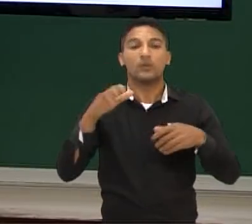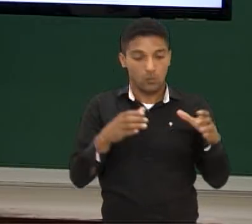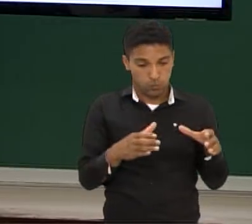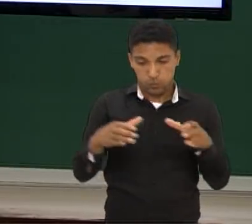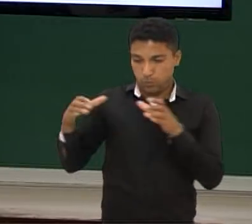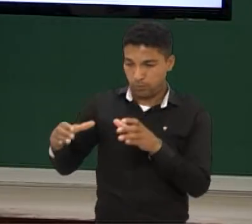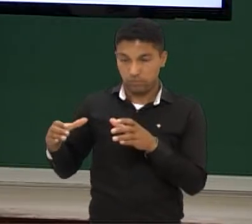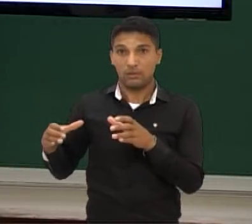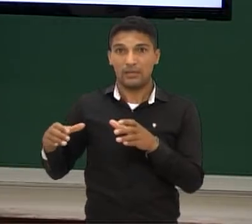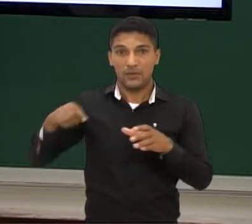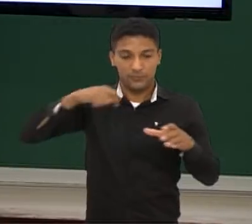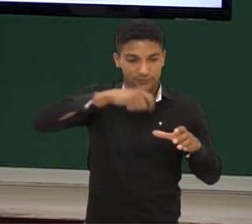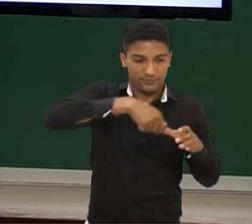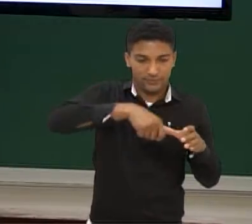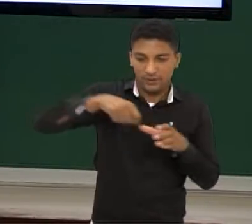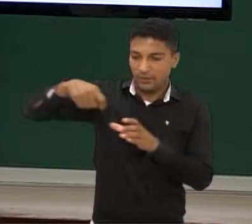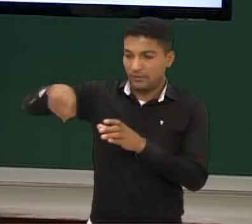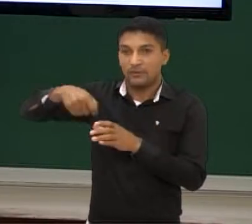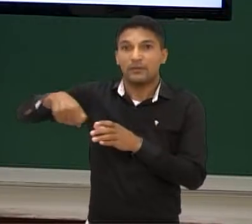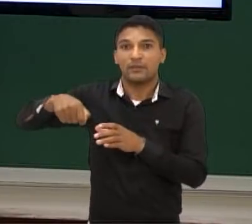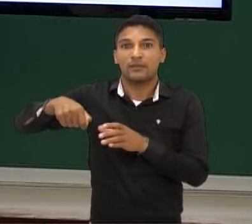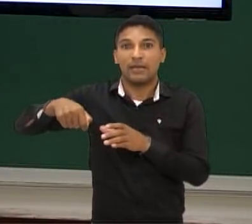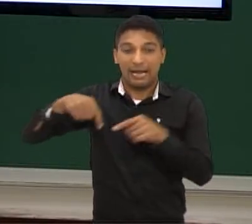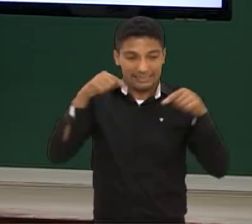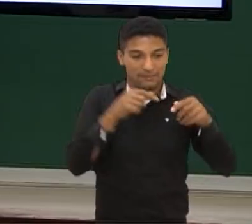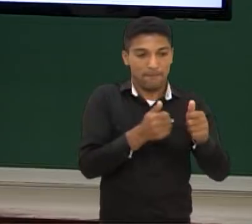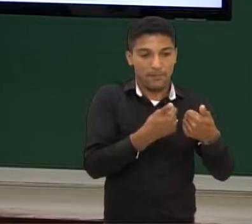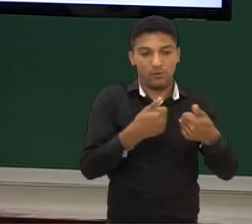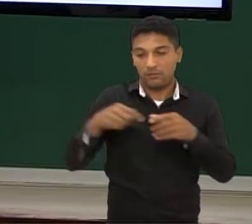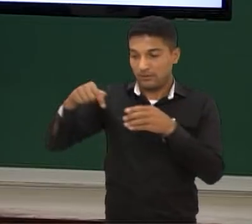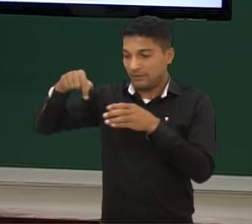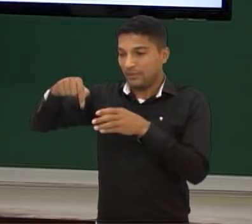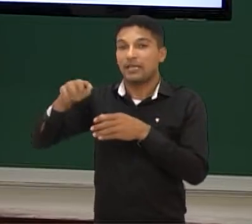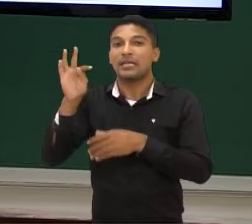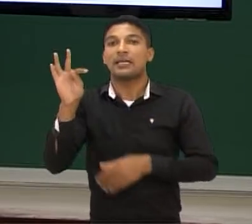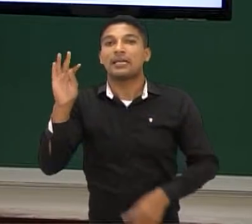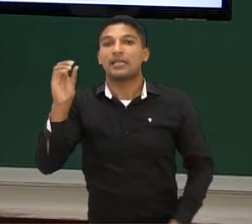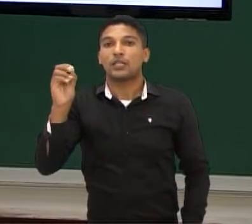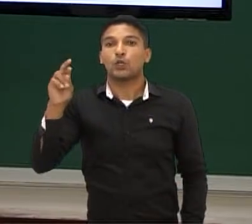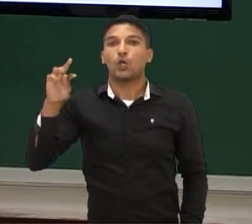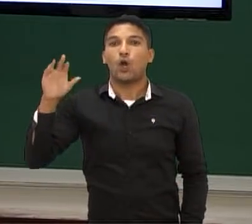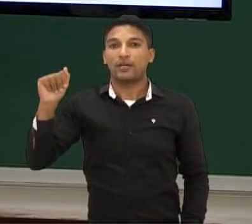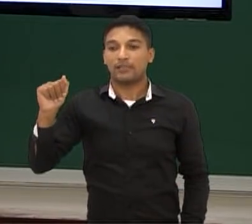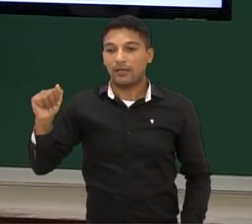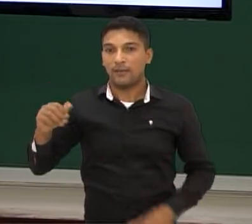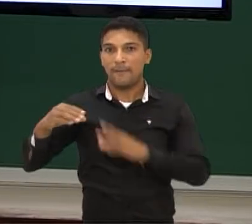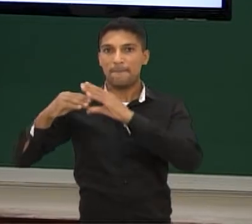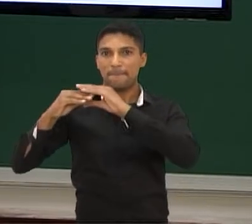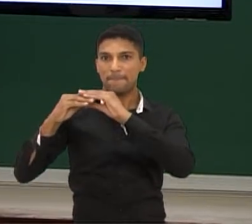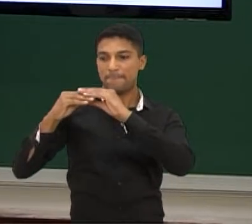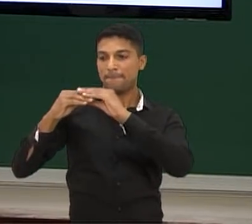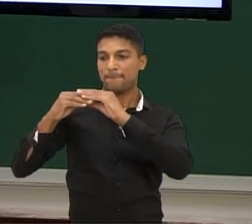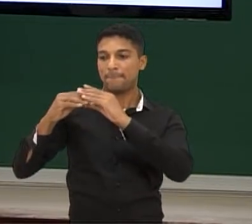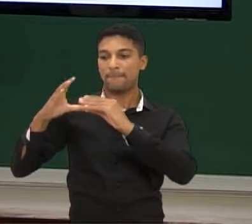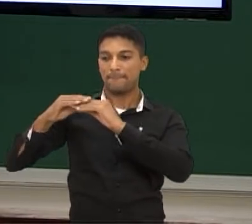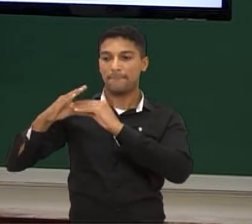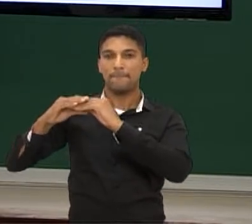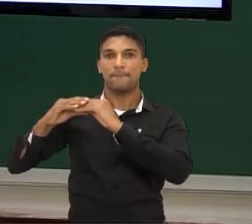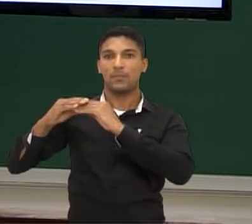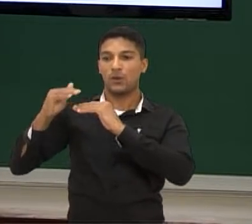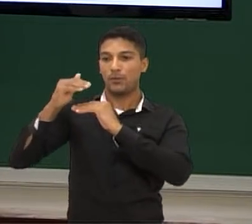do quilo para fazer a torta. Estou somando aqui, 1 mais meio